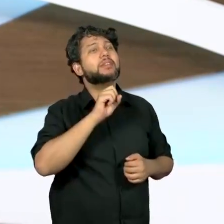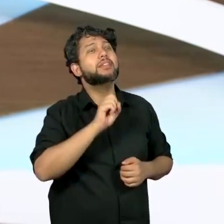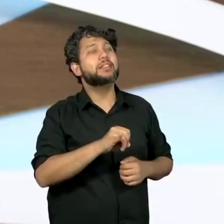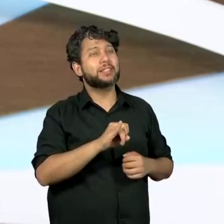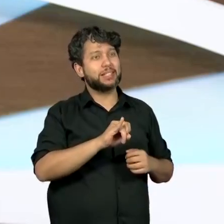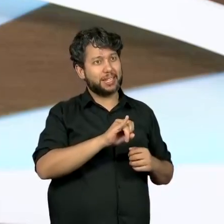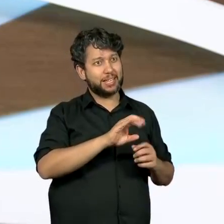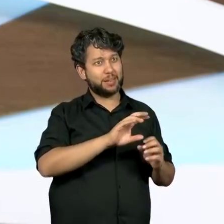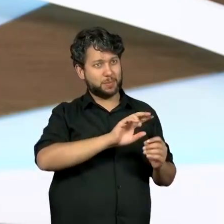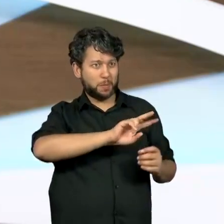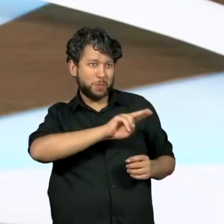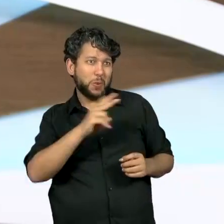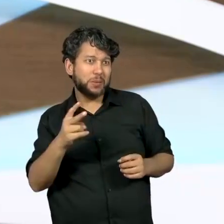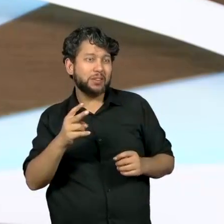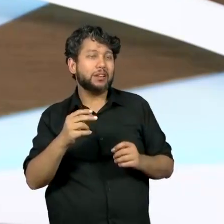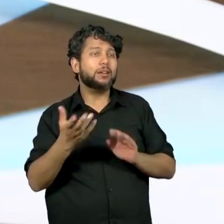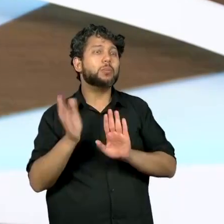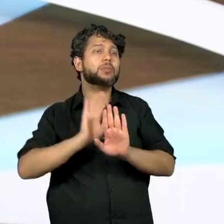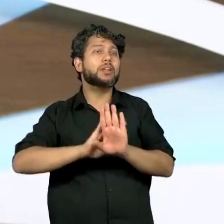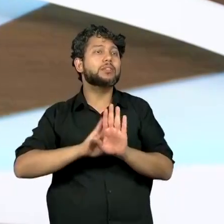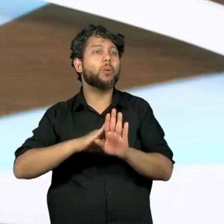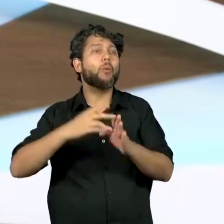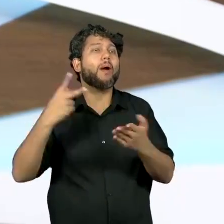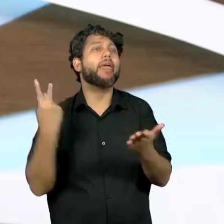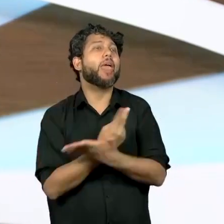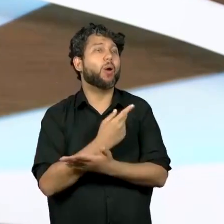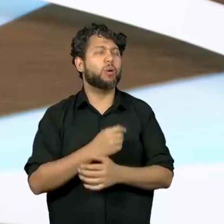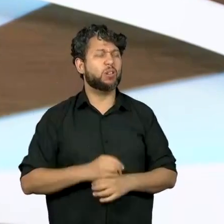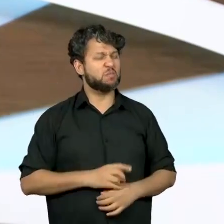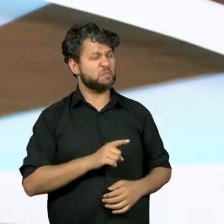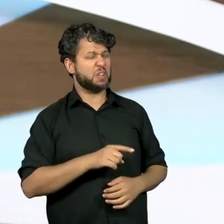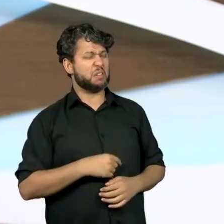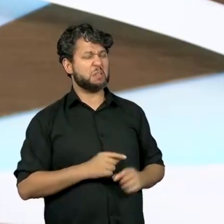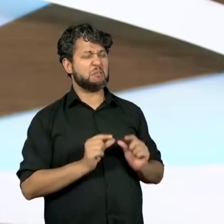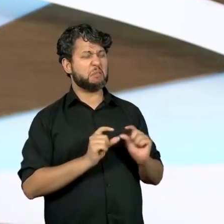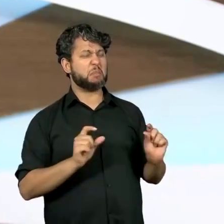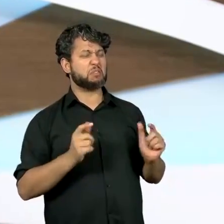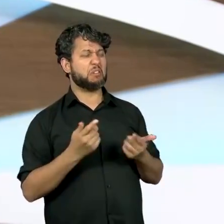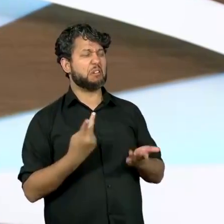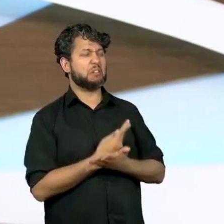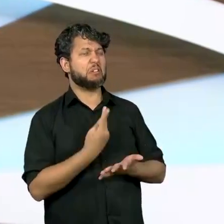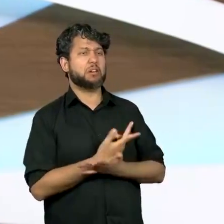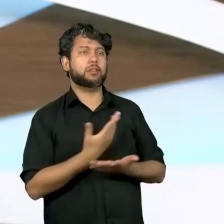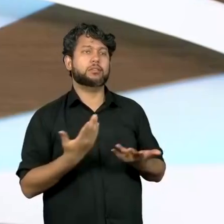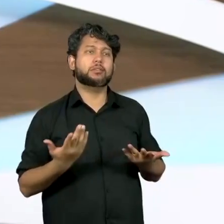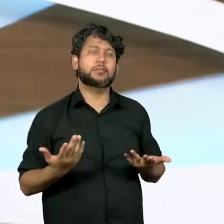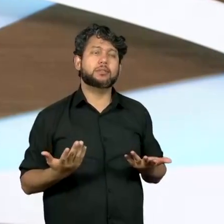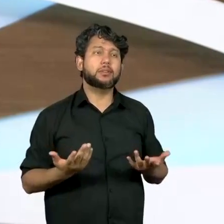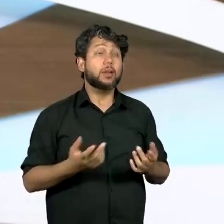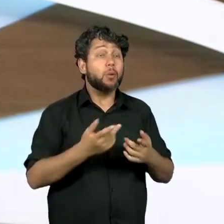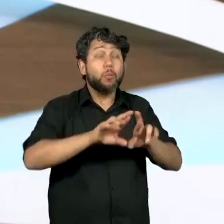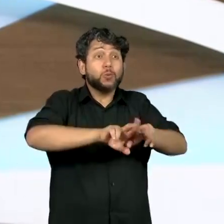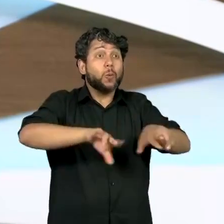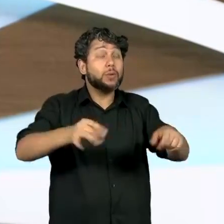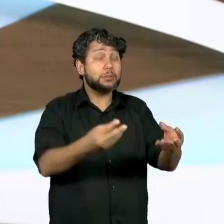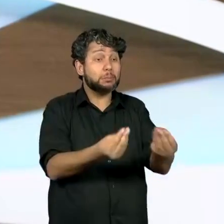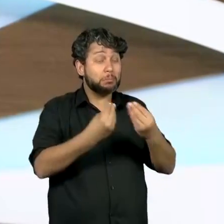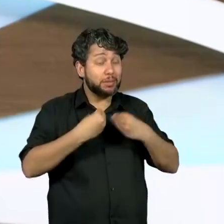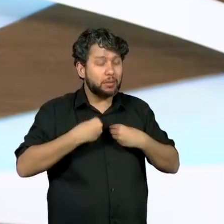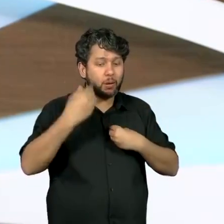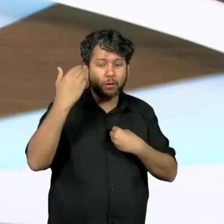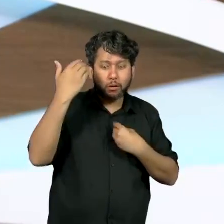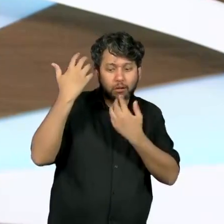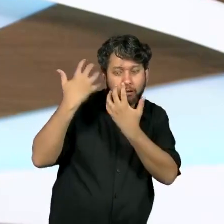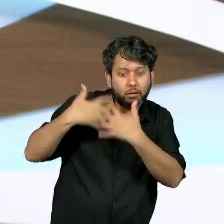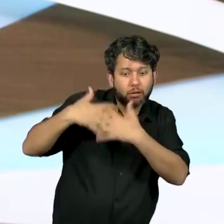erro ortográfico, e essa foi a questão que para mim se levantou. Eu acho que a partir daí abrem-se questões para nós pensarmos e